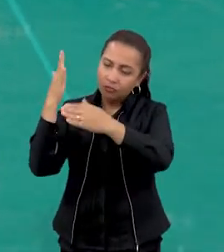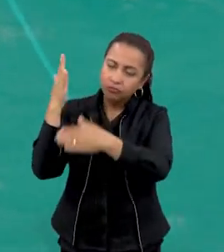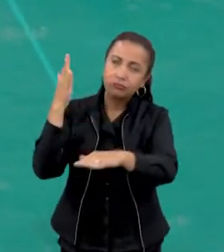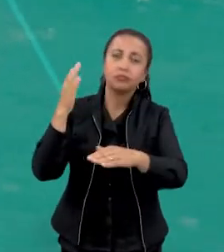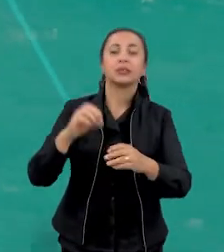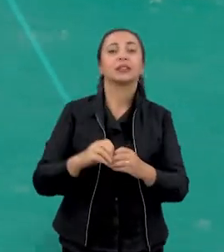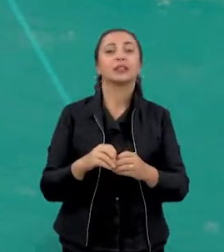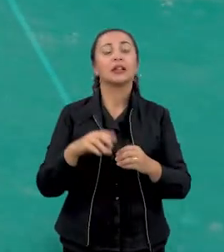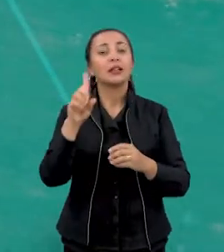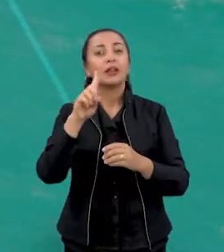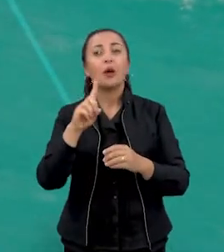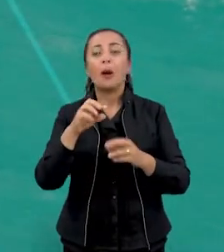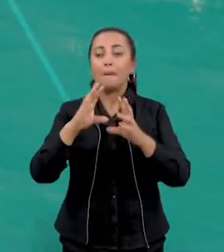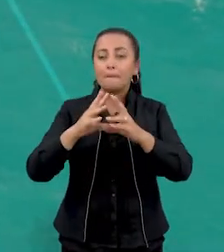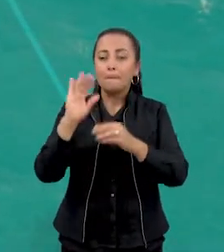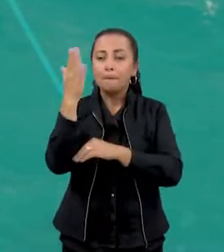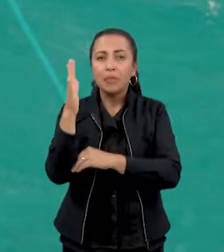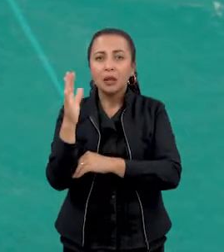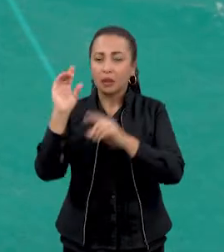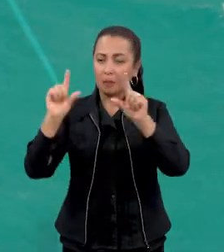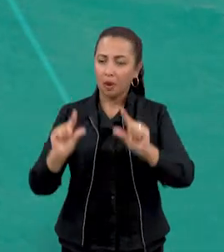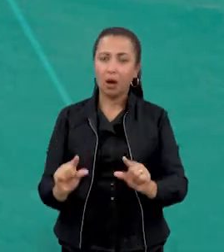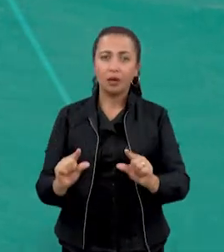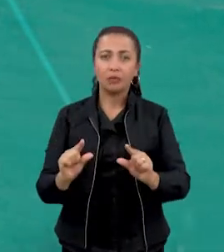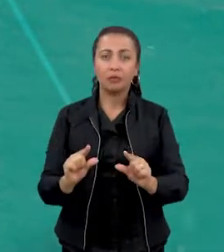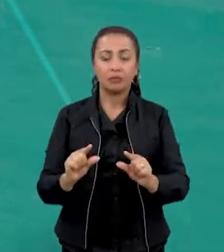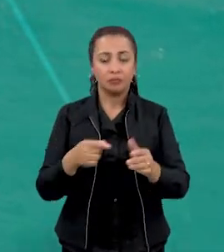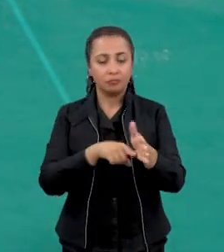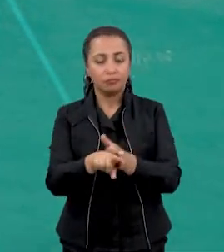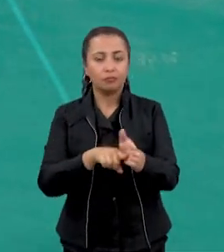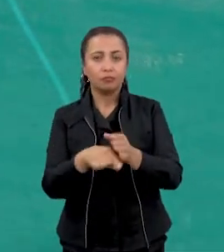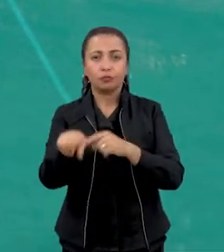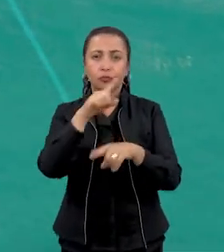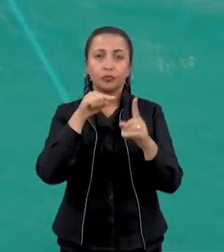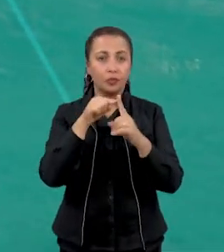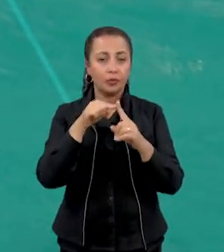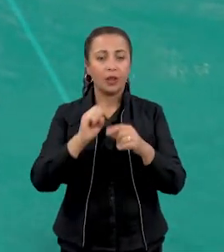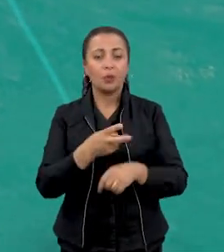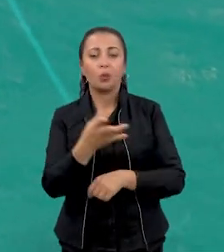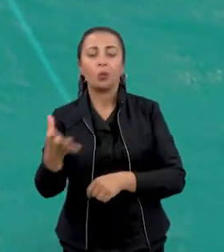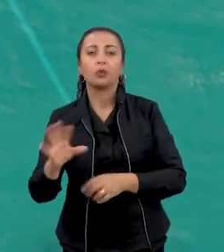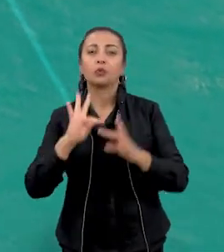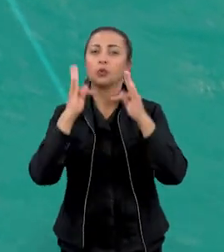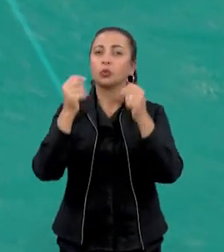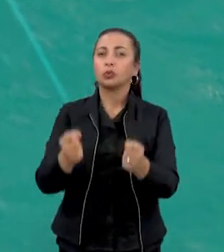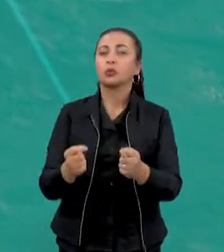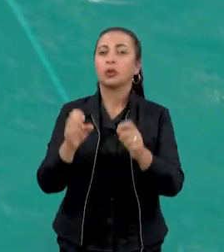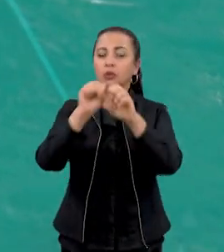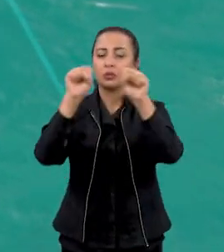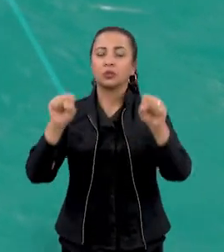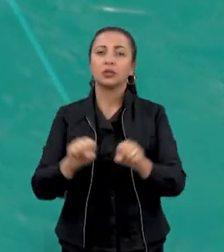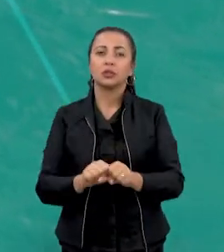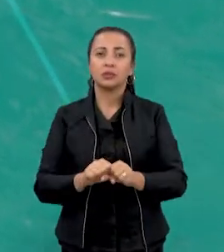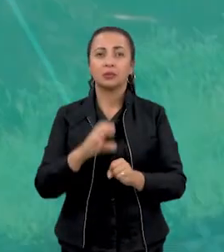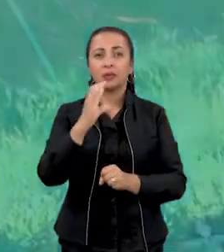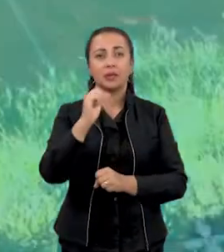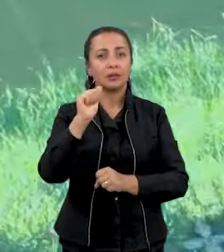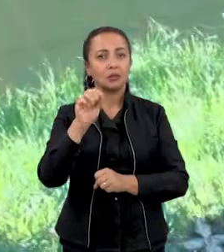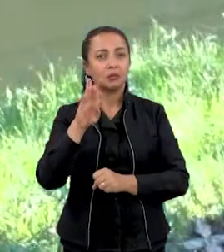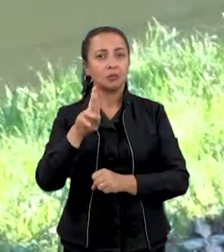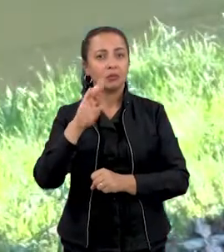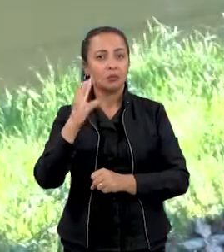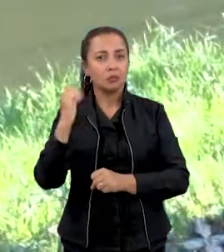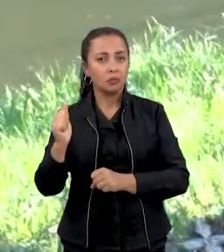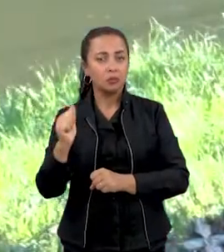que é nas plantas não arbóreas. Então, essa pesquisa foi com esse objetivo, quantificação total no sistema